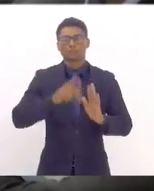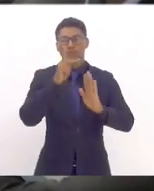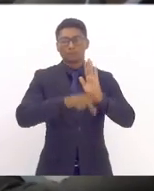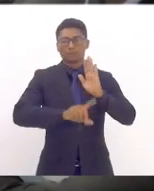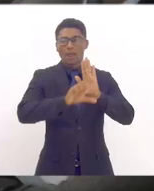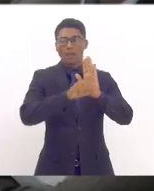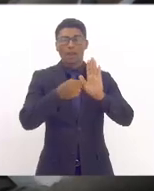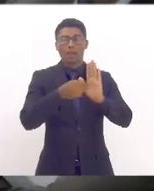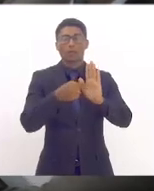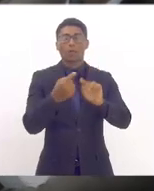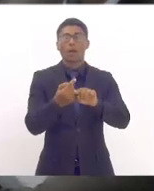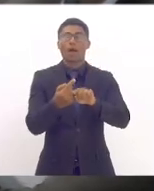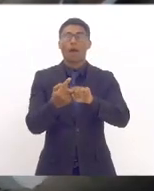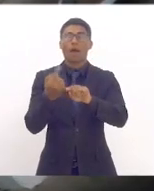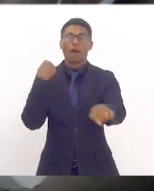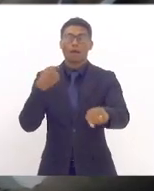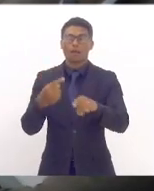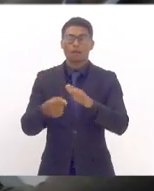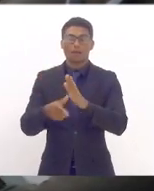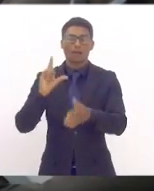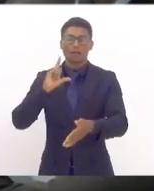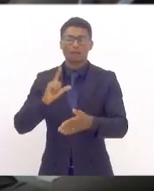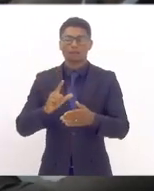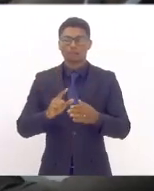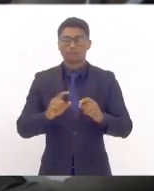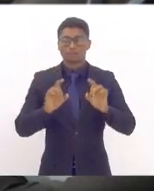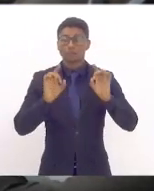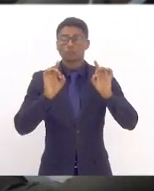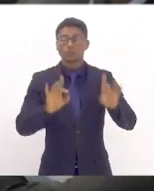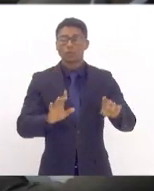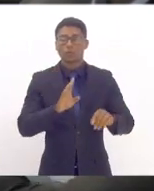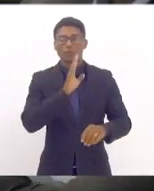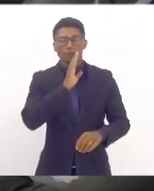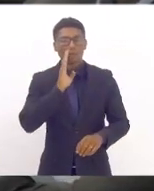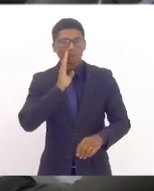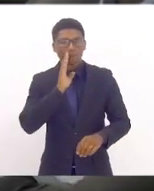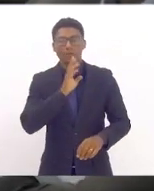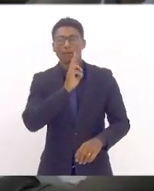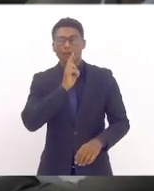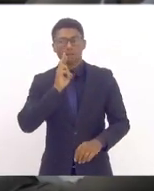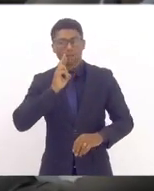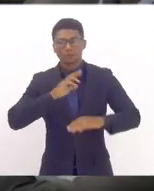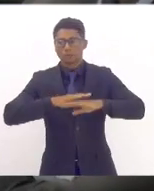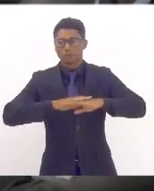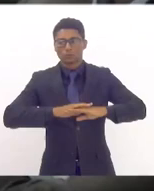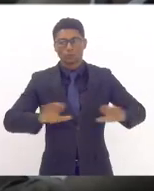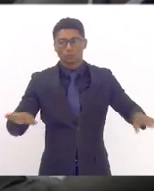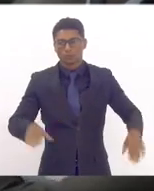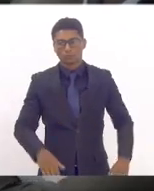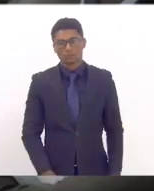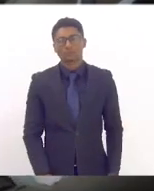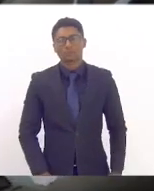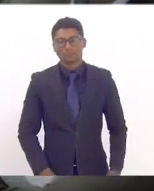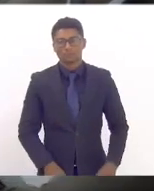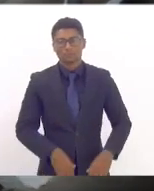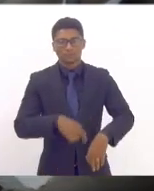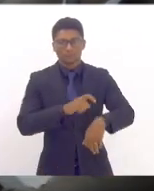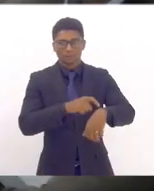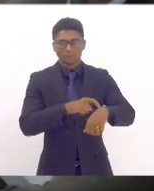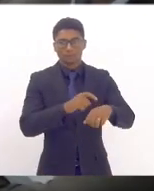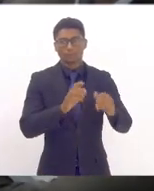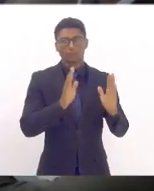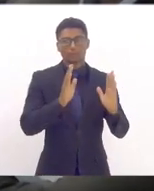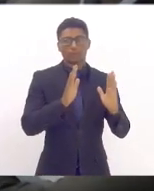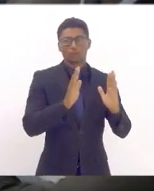original que era só para bares e restaurantes estender o prazo do